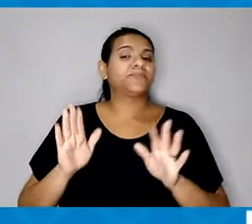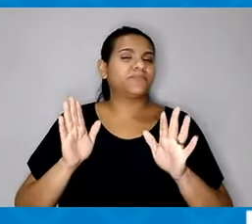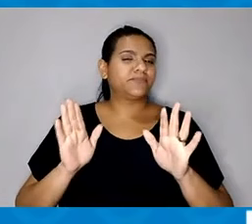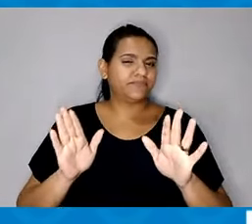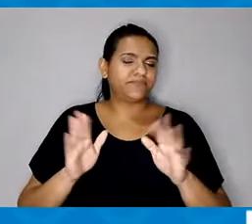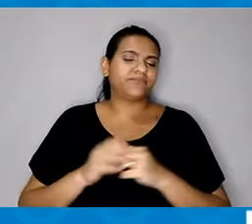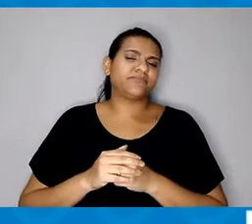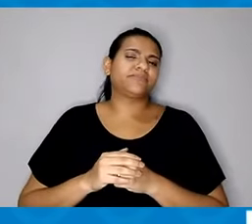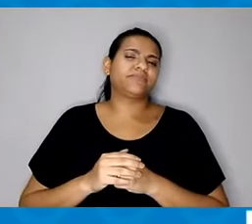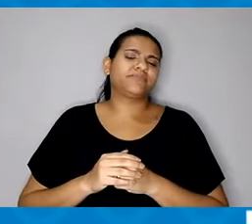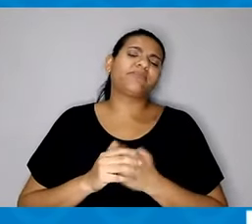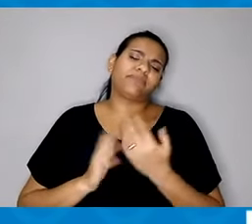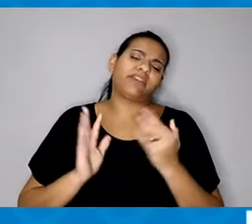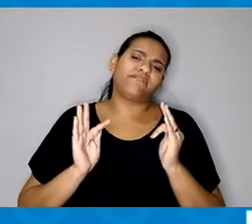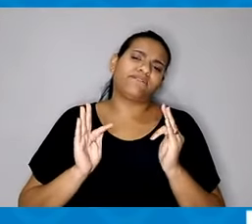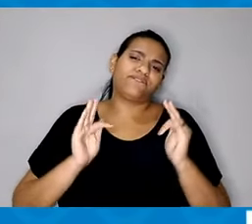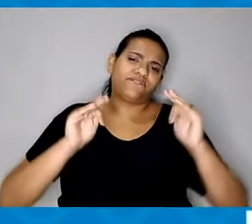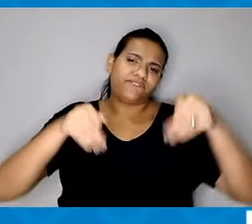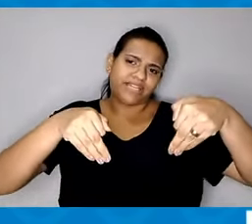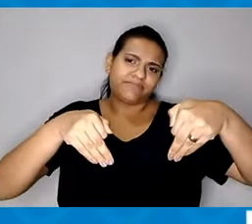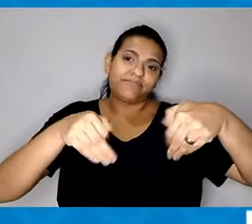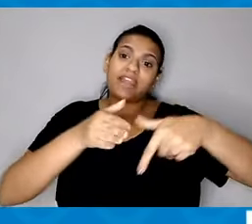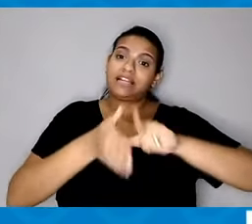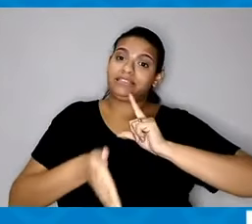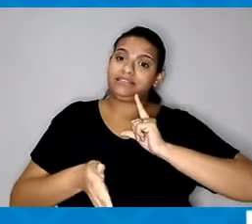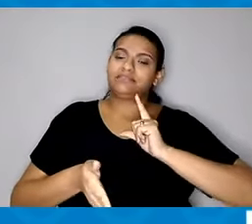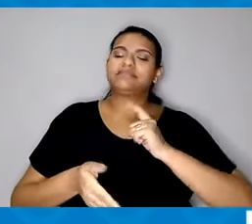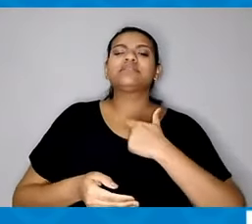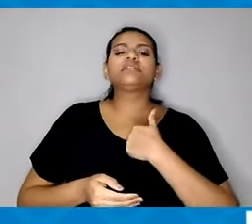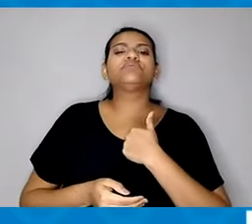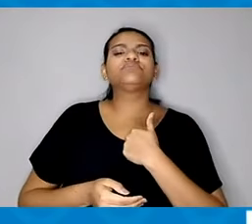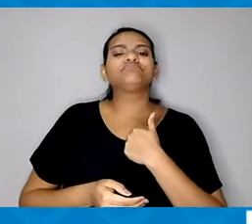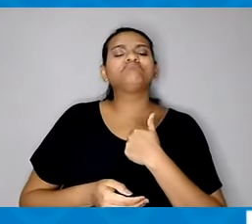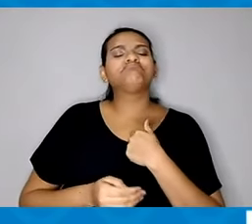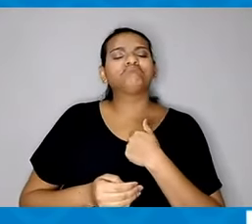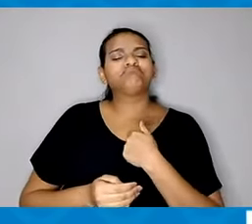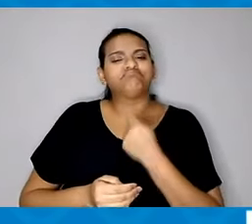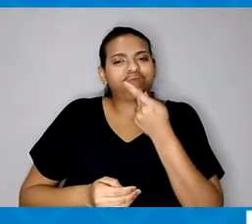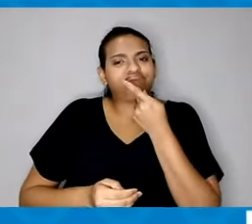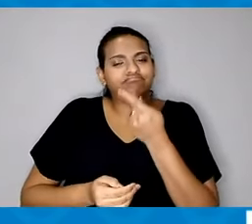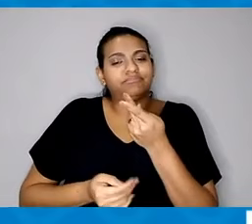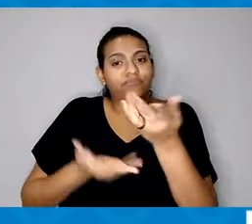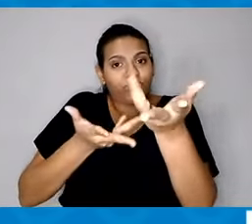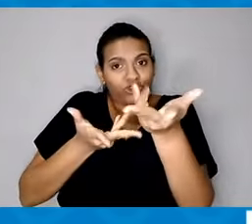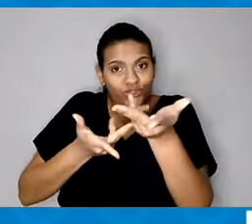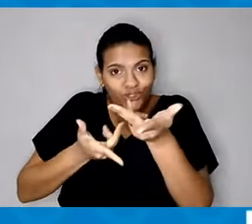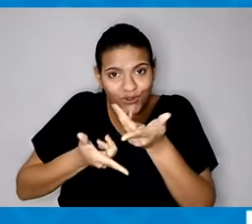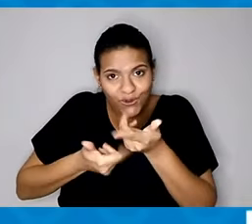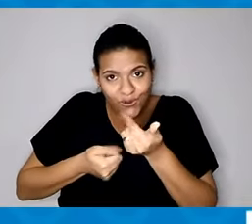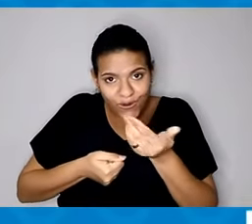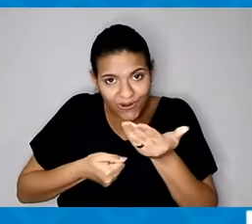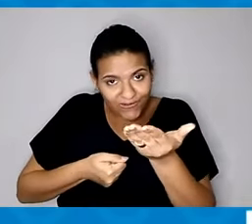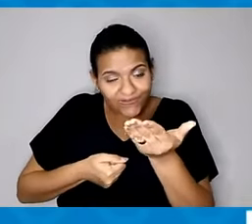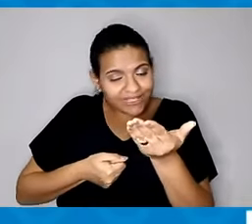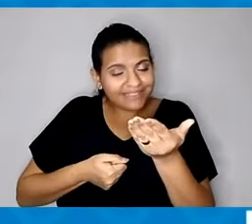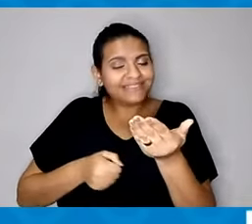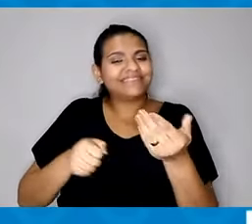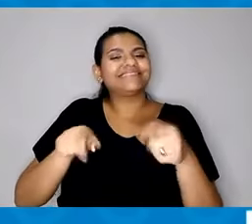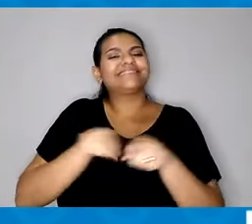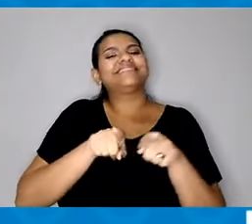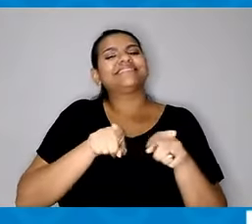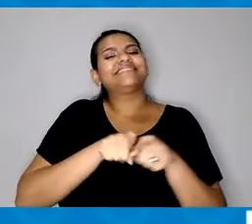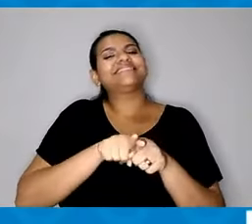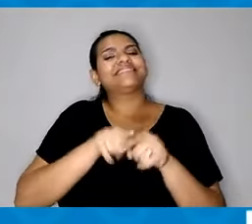para o final, eu gostaria de fazer um convite, né, e deixar aqui também um recado a todos os professores